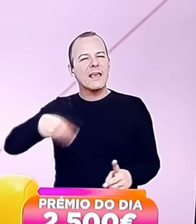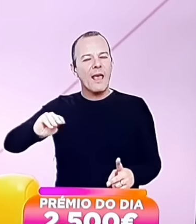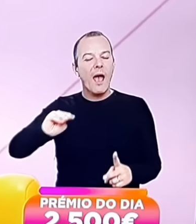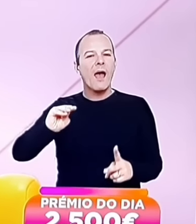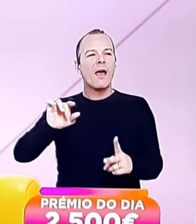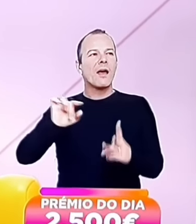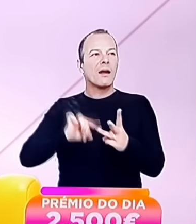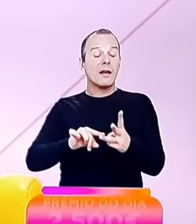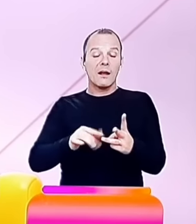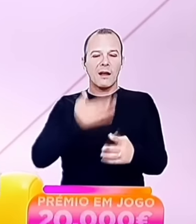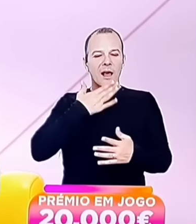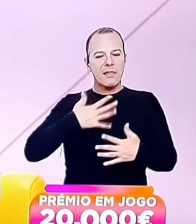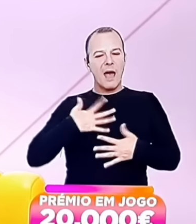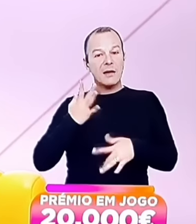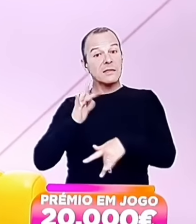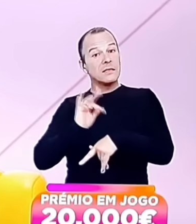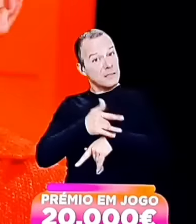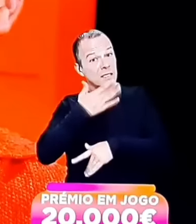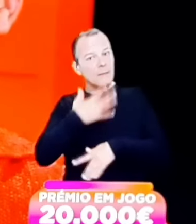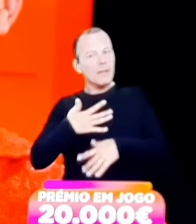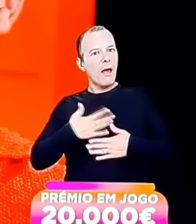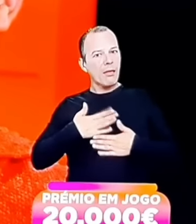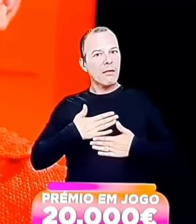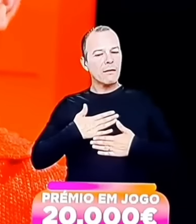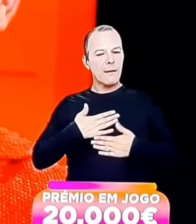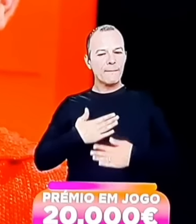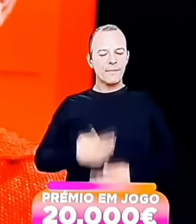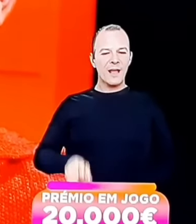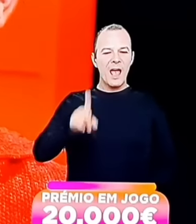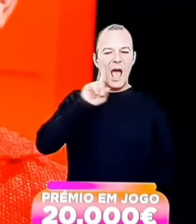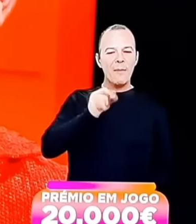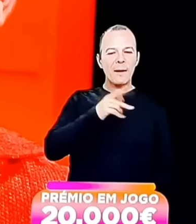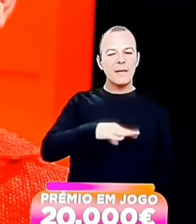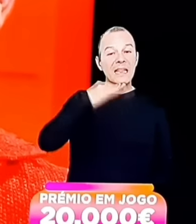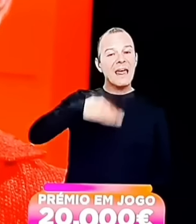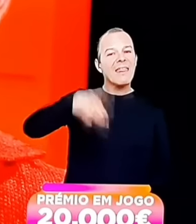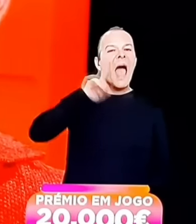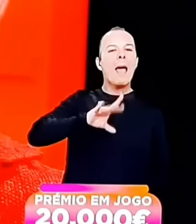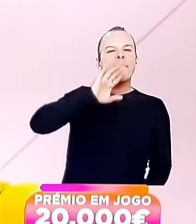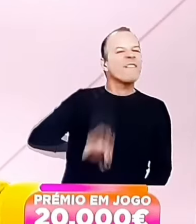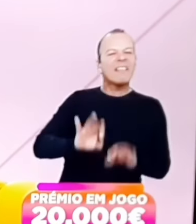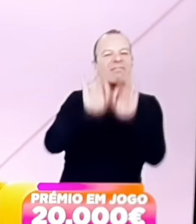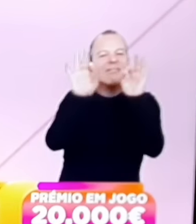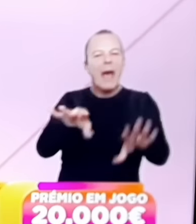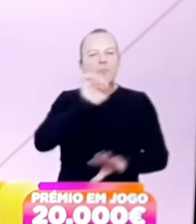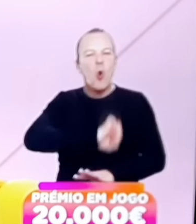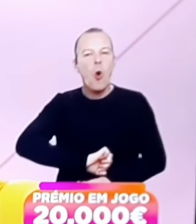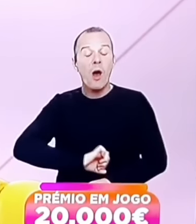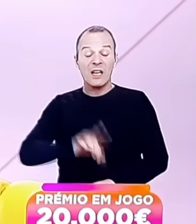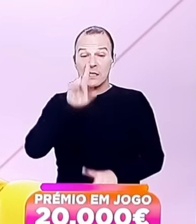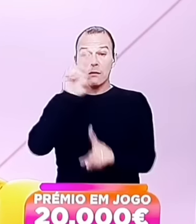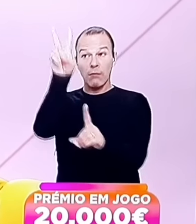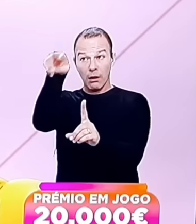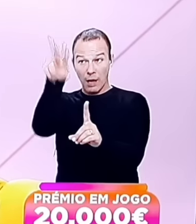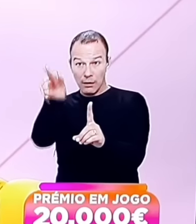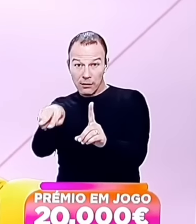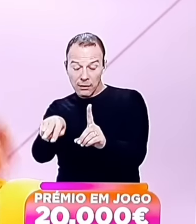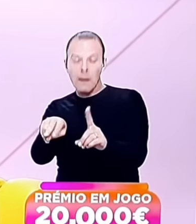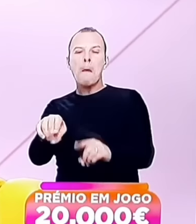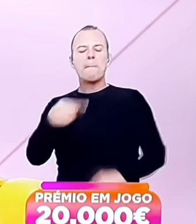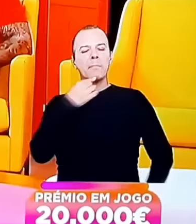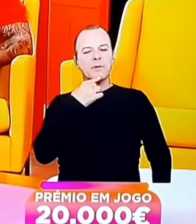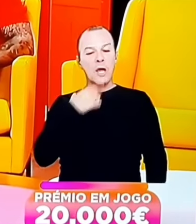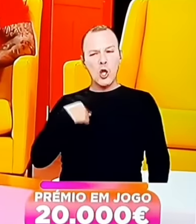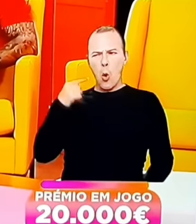mim levantam alguma sensibilidade. A Bárbara tem a idade da minha filha. Se o Miguel conseguir ler aquilo que eu escrevi, vai perceber que